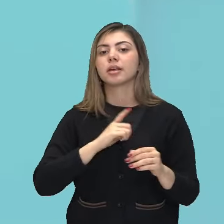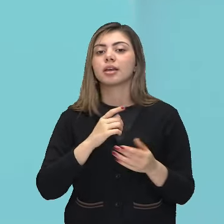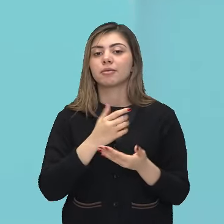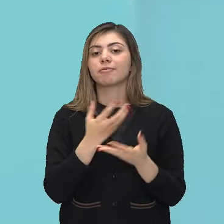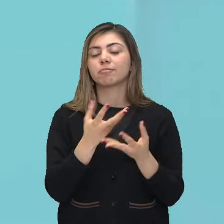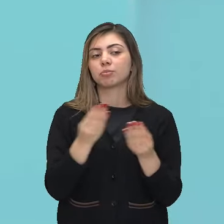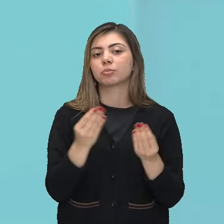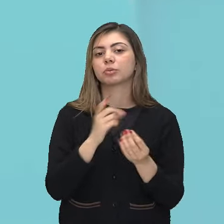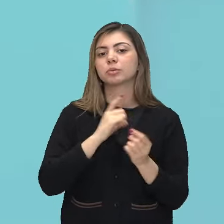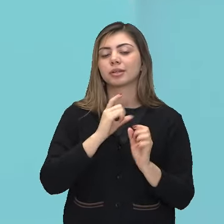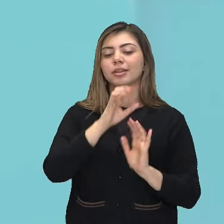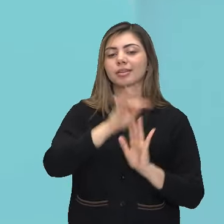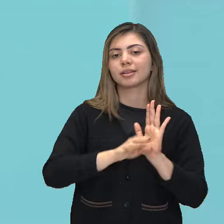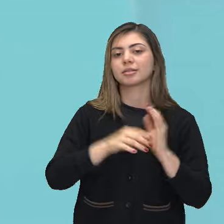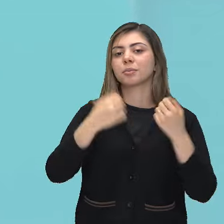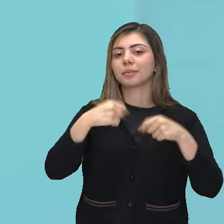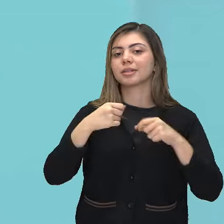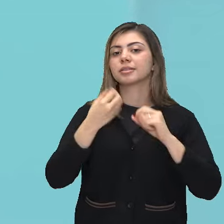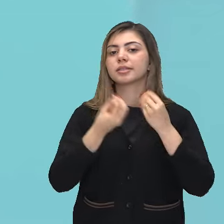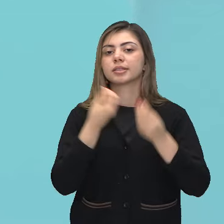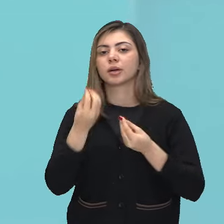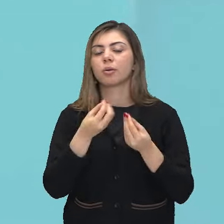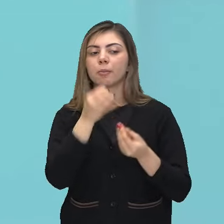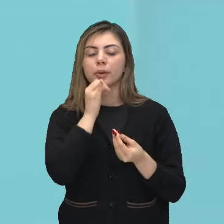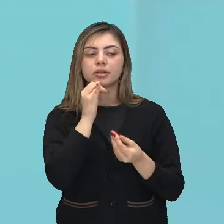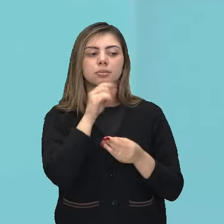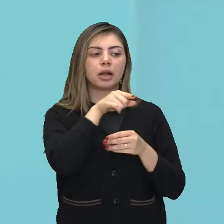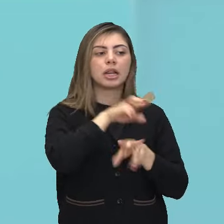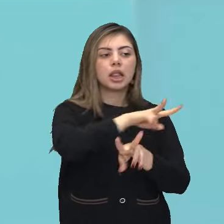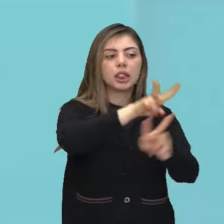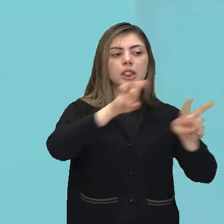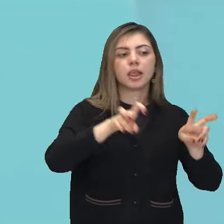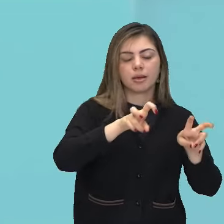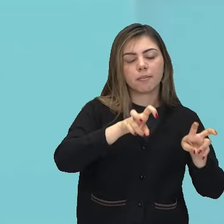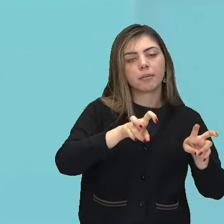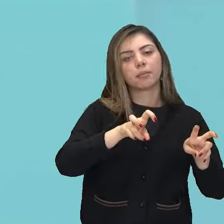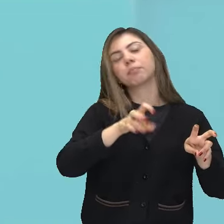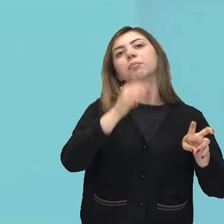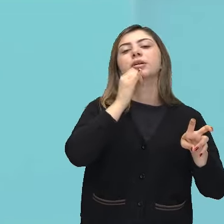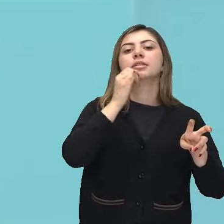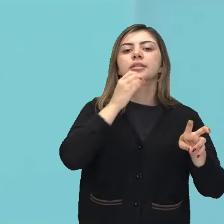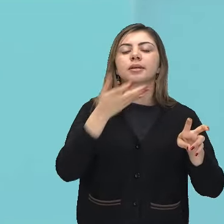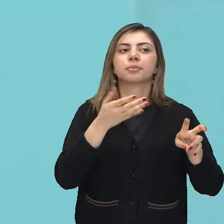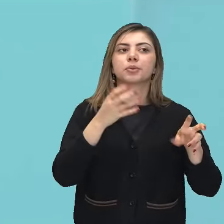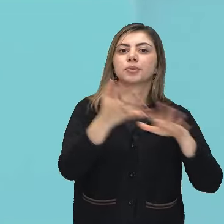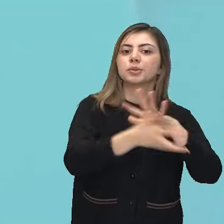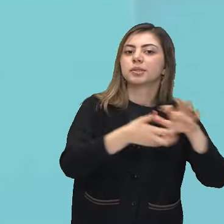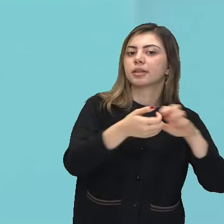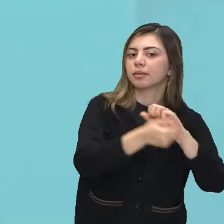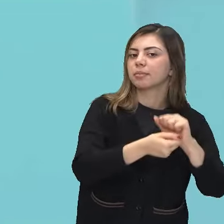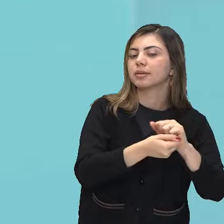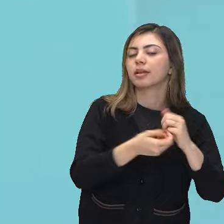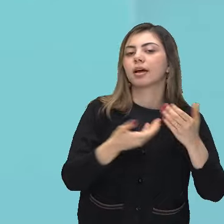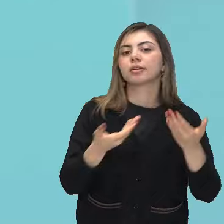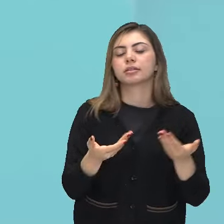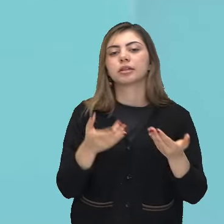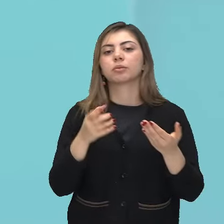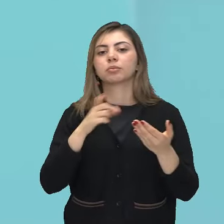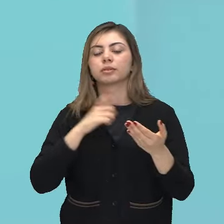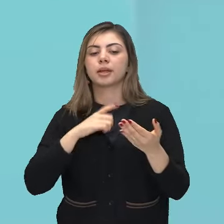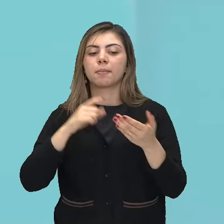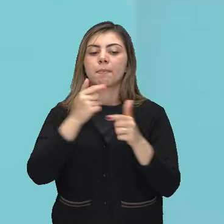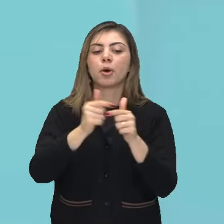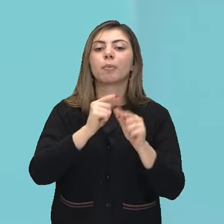forma que a conclusão seja eu trabalhei um elemento dentro daquela temática sustentabilidade eu trouxe Quais são esses